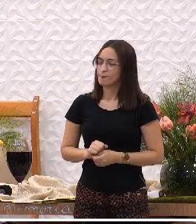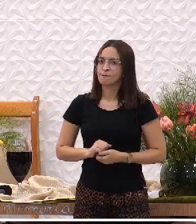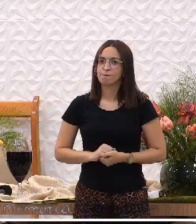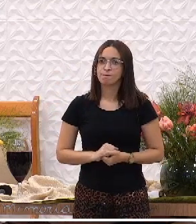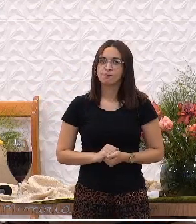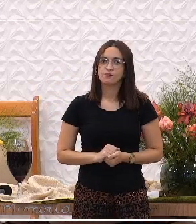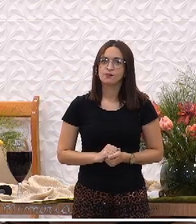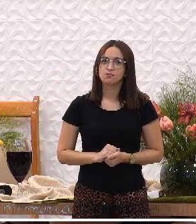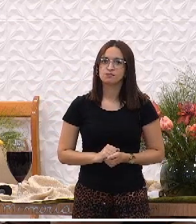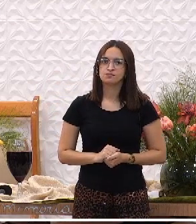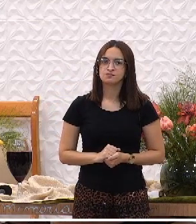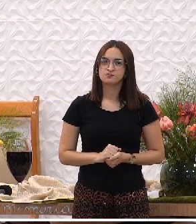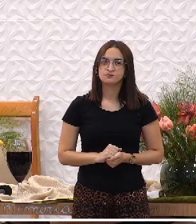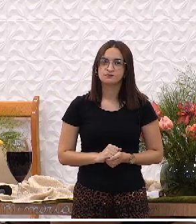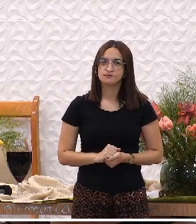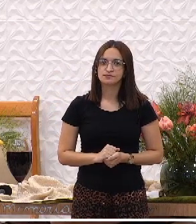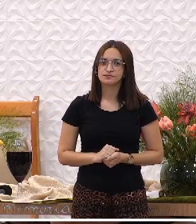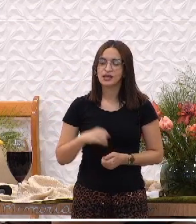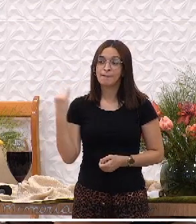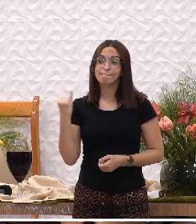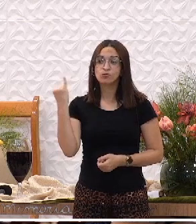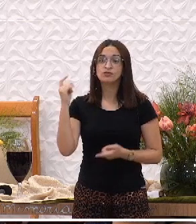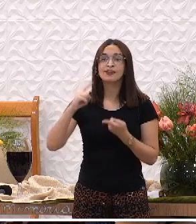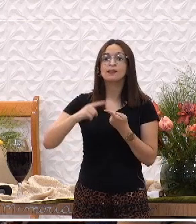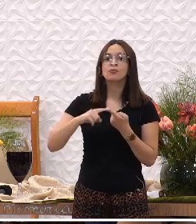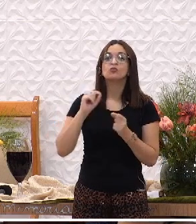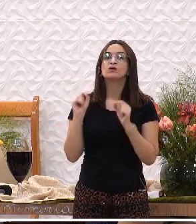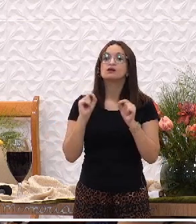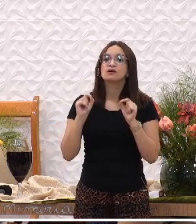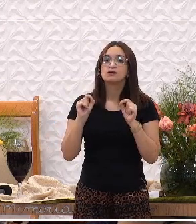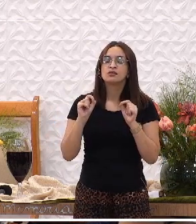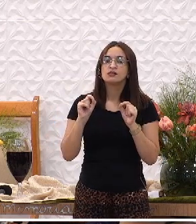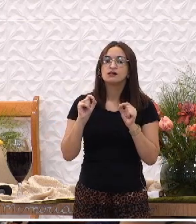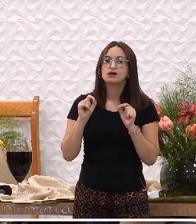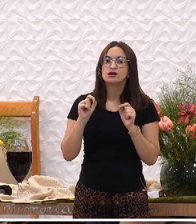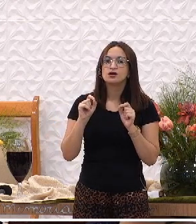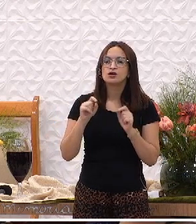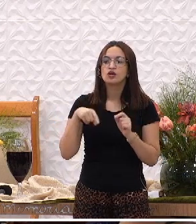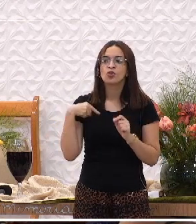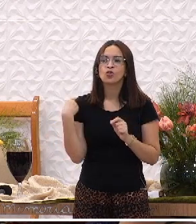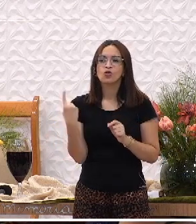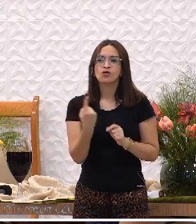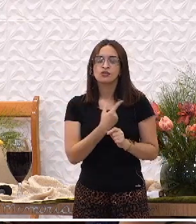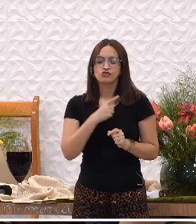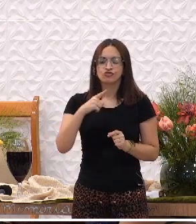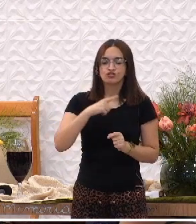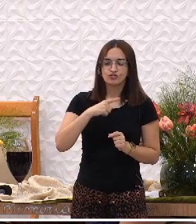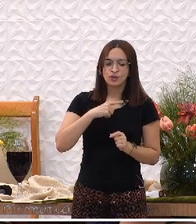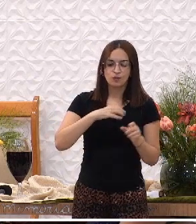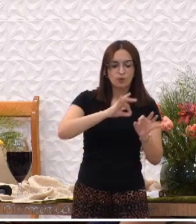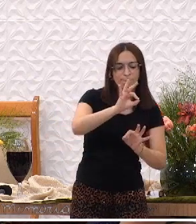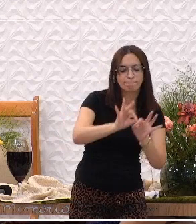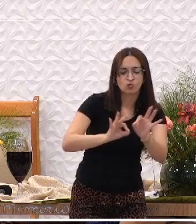Outro aspecto que é importante para nós reformados, né, é de que nós somos uma igreja litúrgica. A